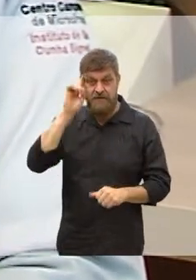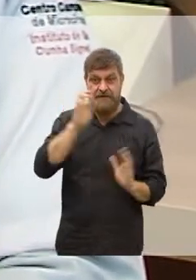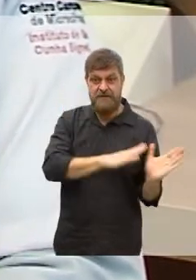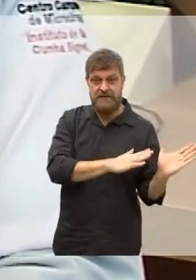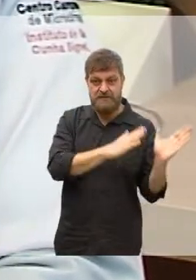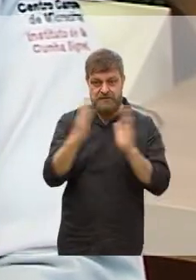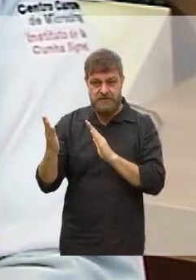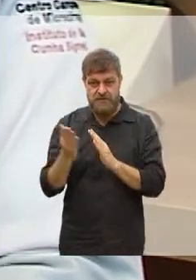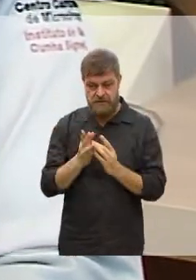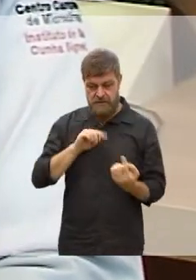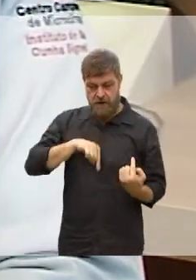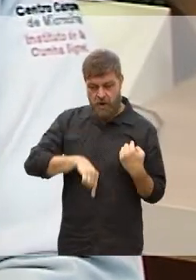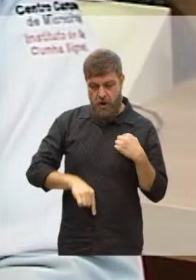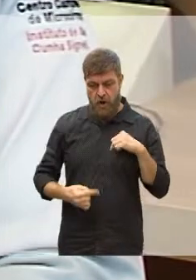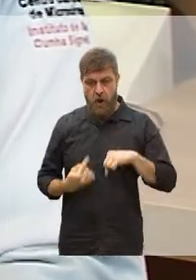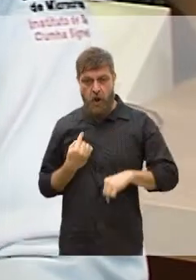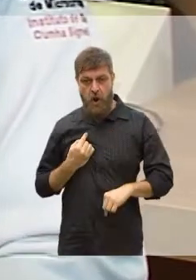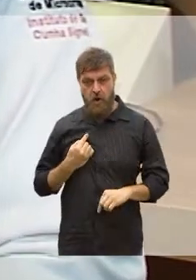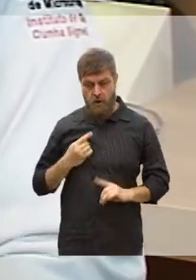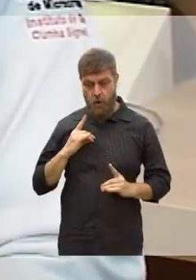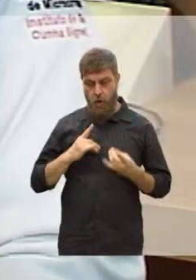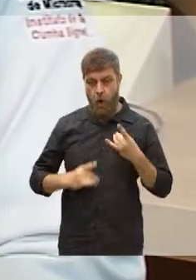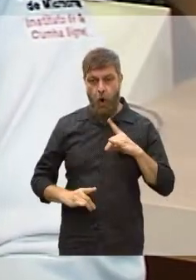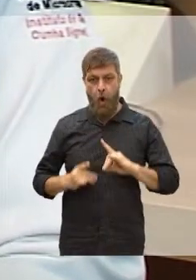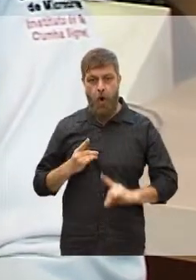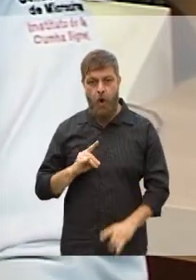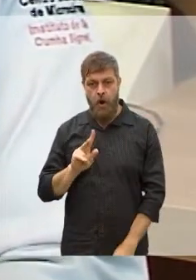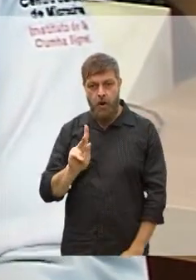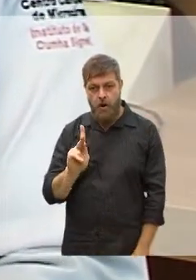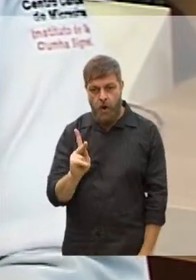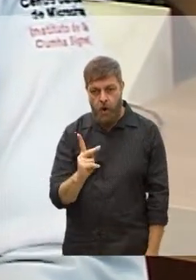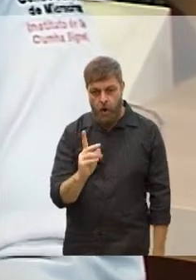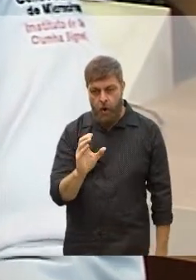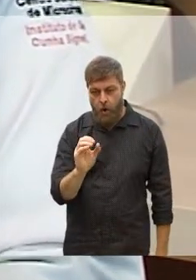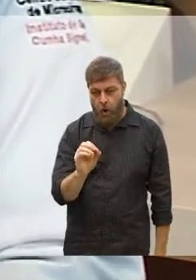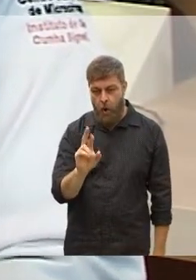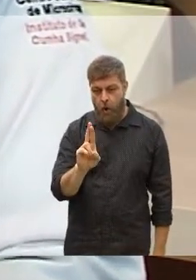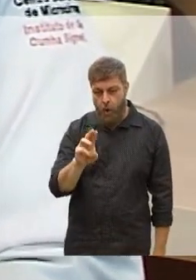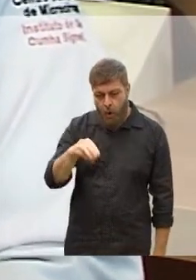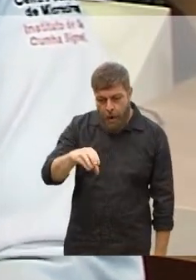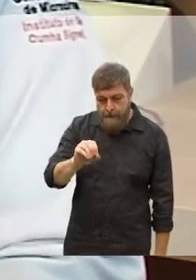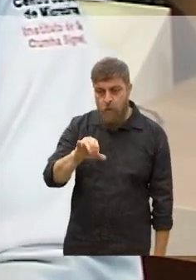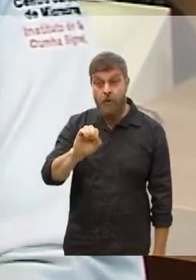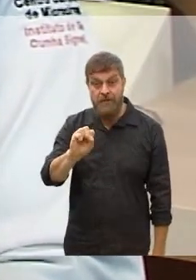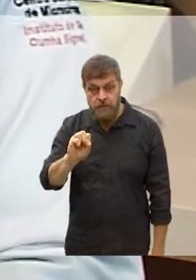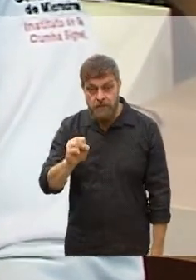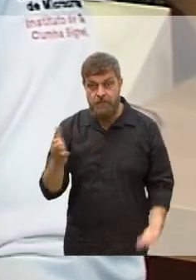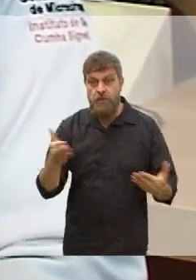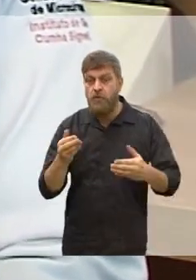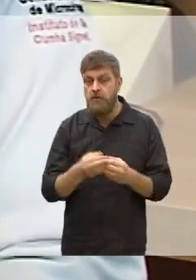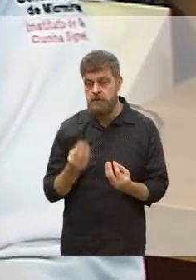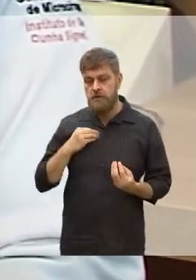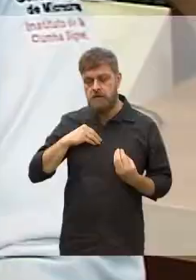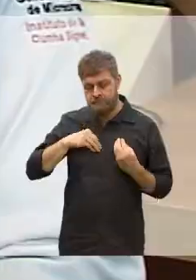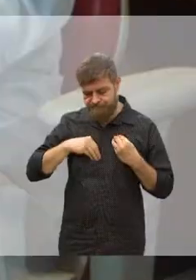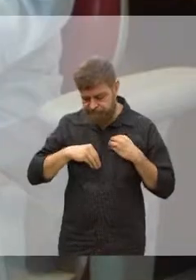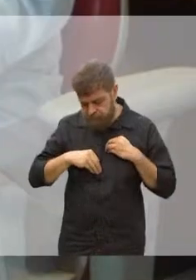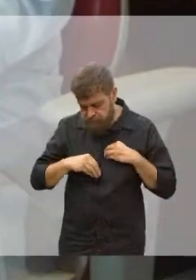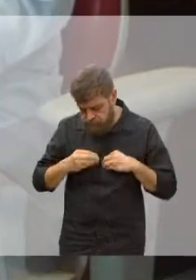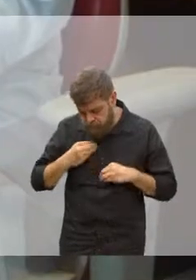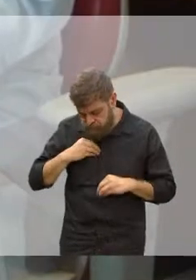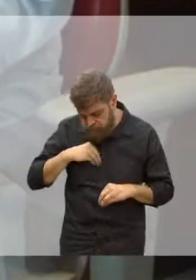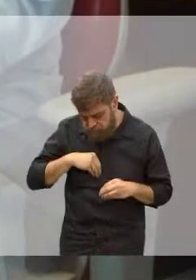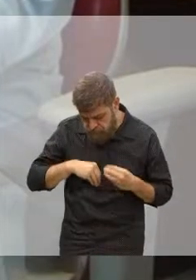com o metabolismo de alguns hormônios. E há muitos casos de depressão hoje em dia, pessoas que